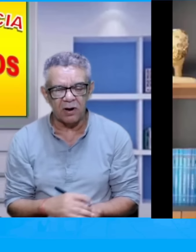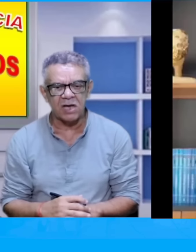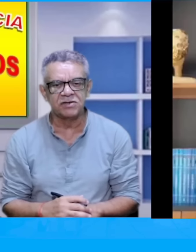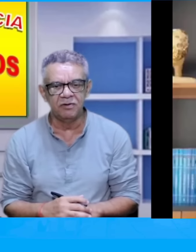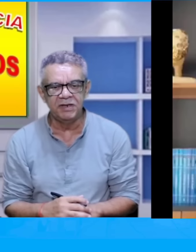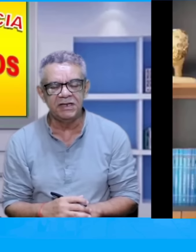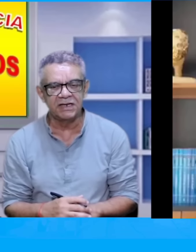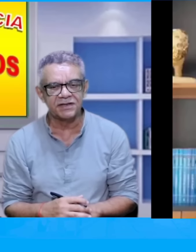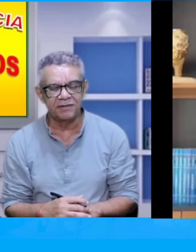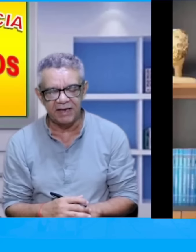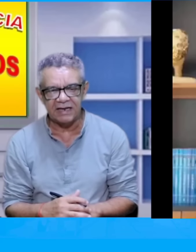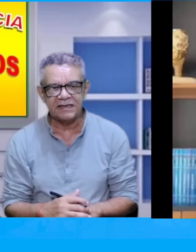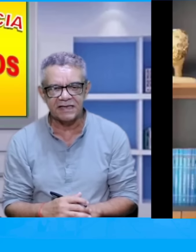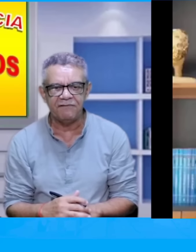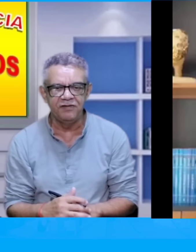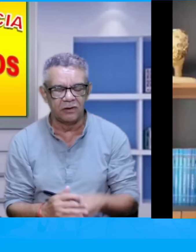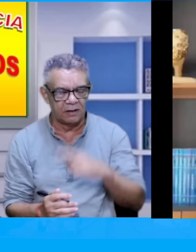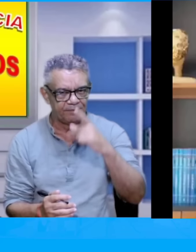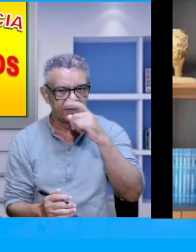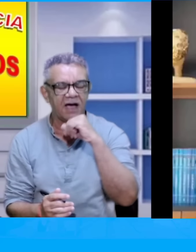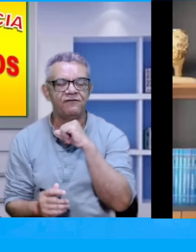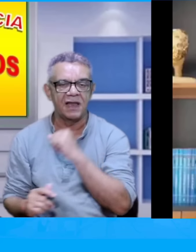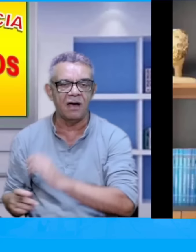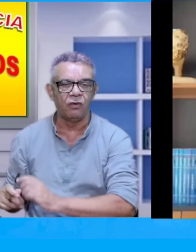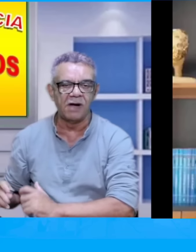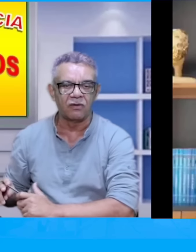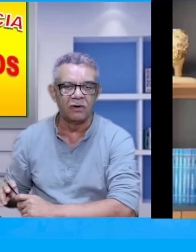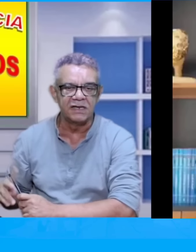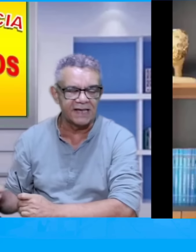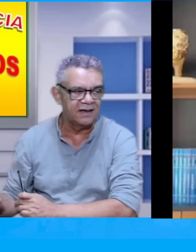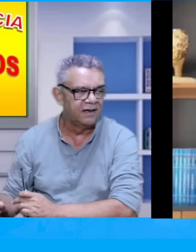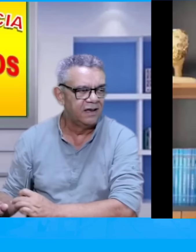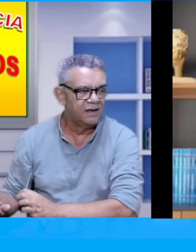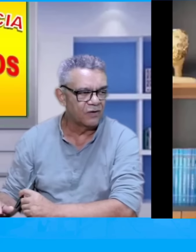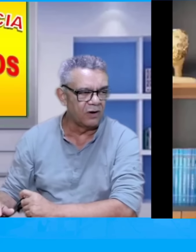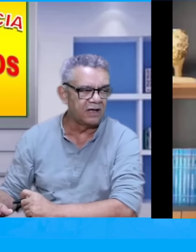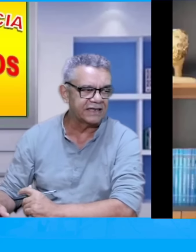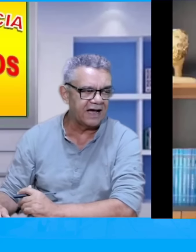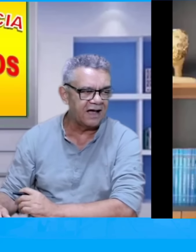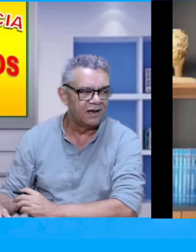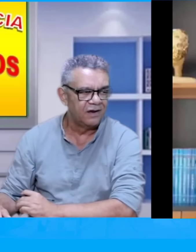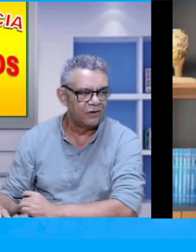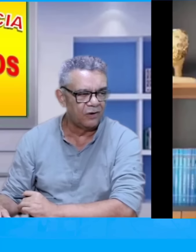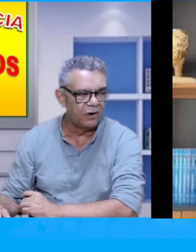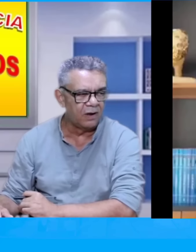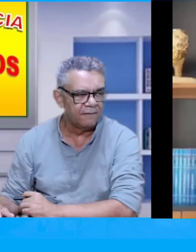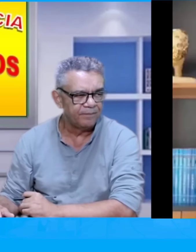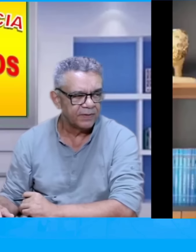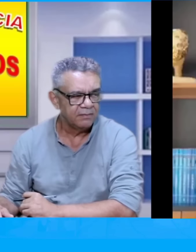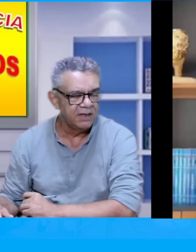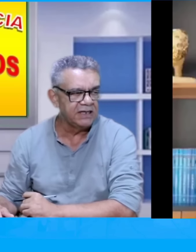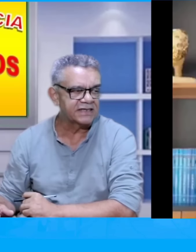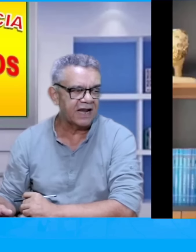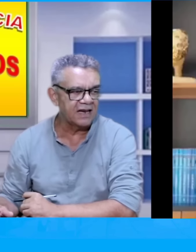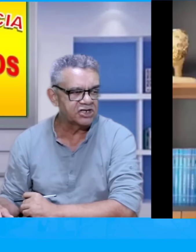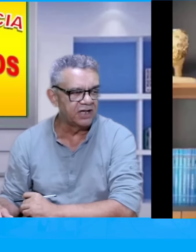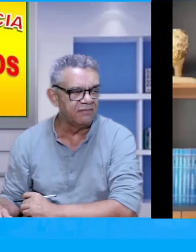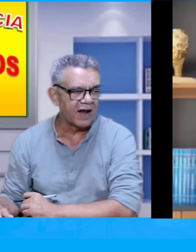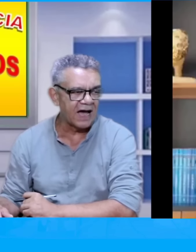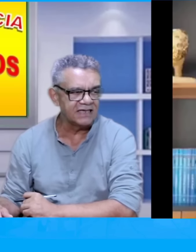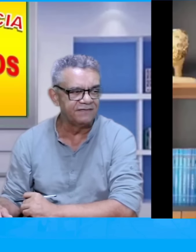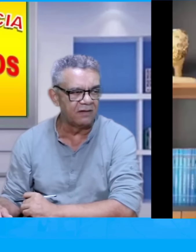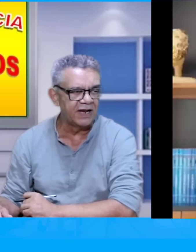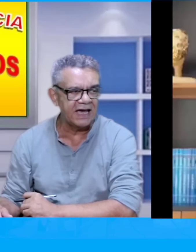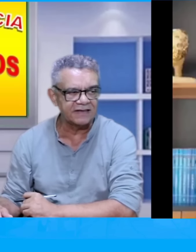ao próximo ministro que ele desafiou a falar alguma coisa contra o ministro Alexandre